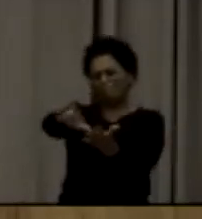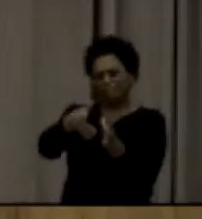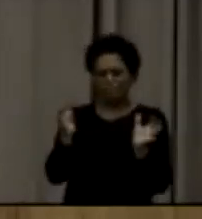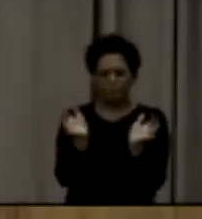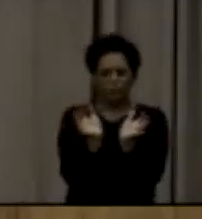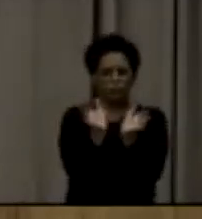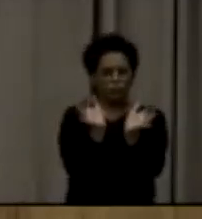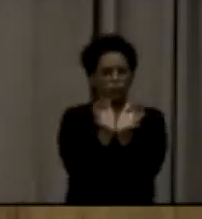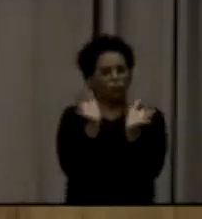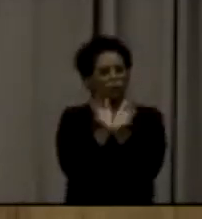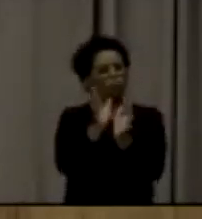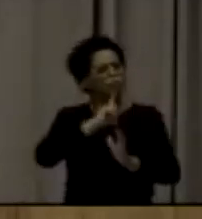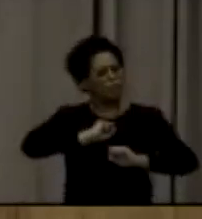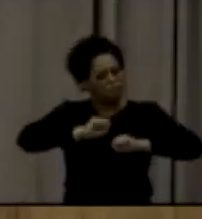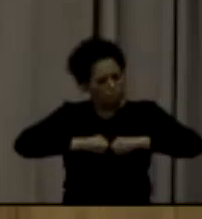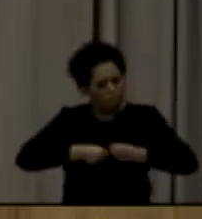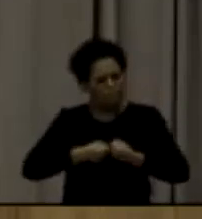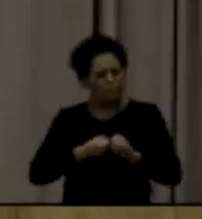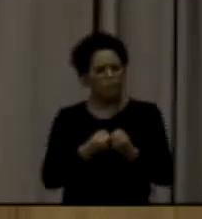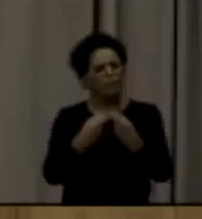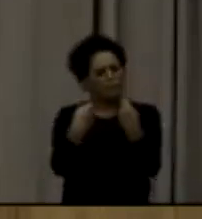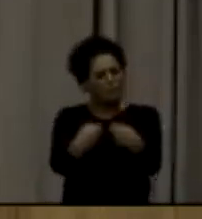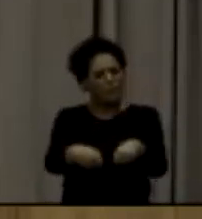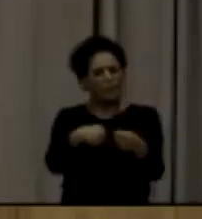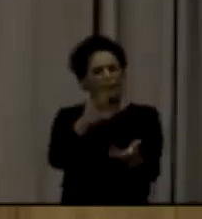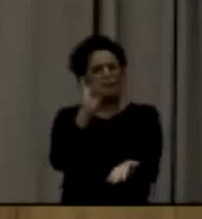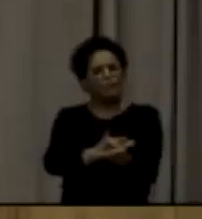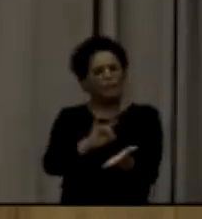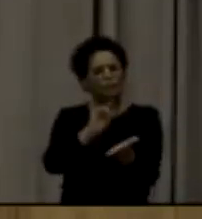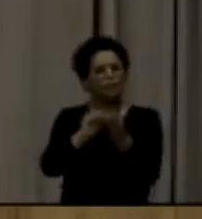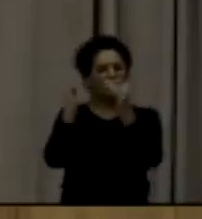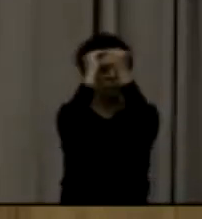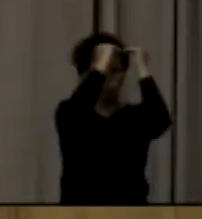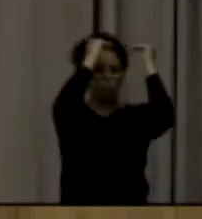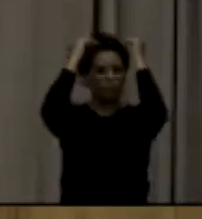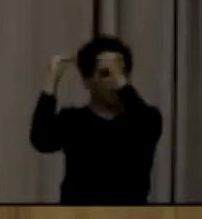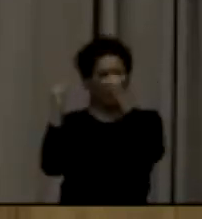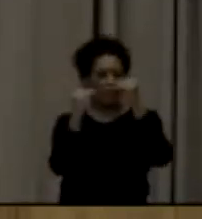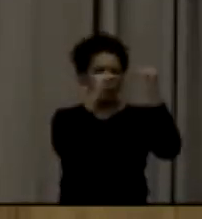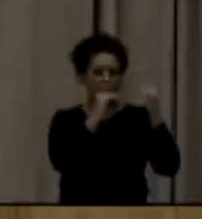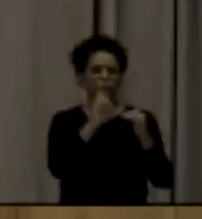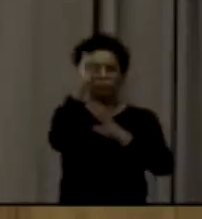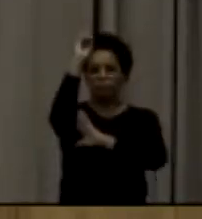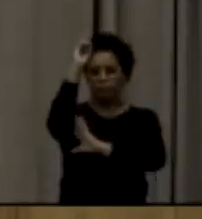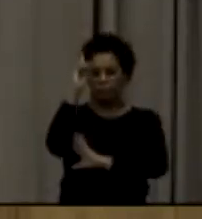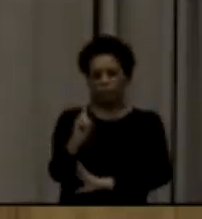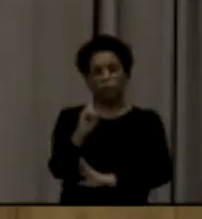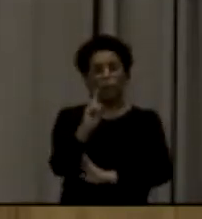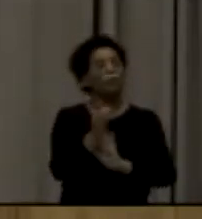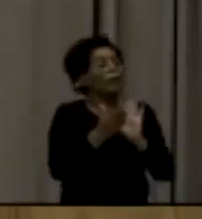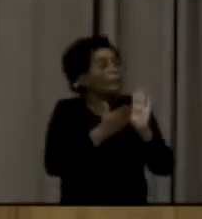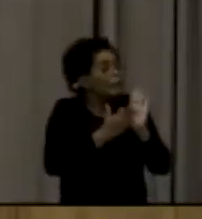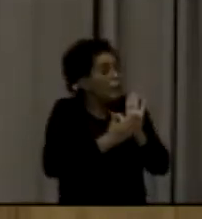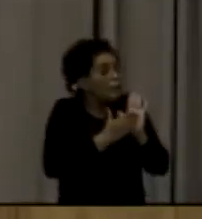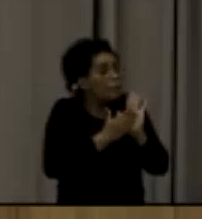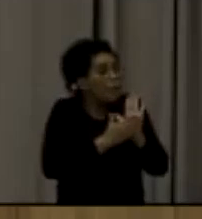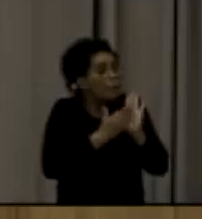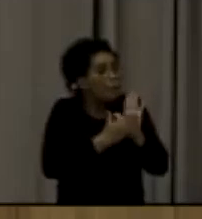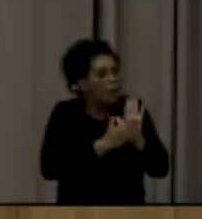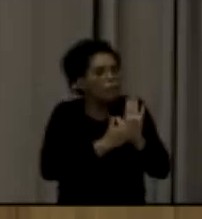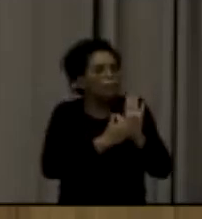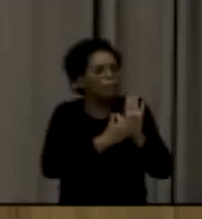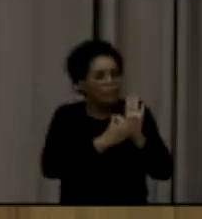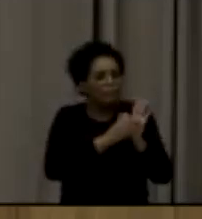que exigem e precisam do reconhecimento dos seus direitos, aliar essa pauta com a pauta